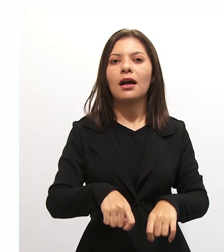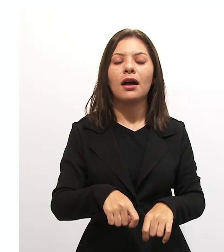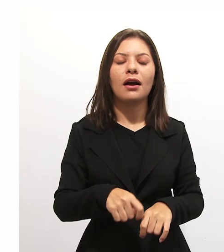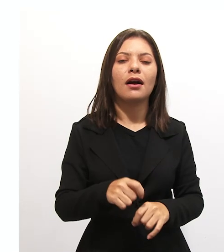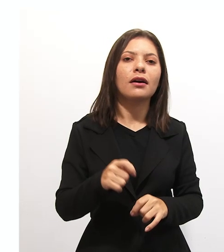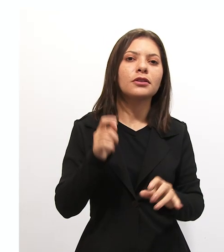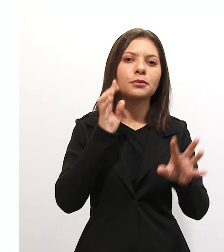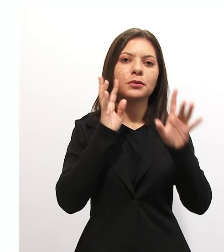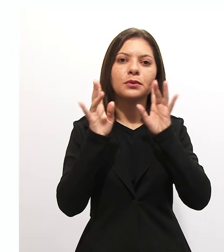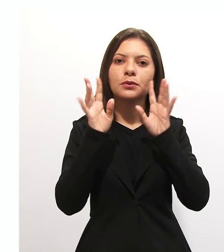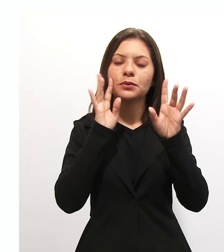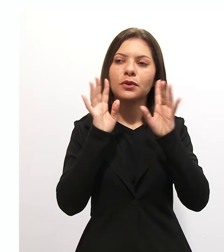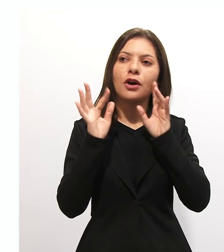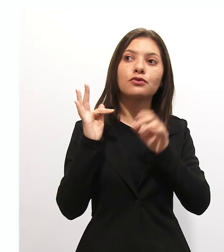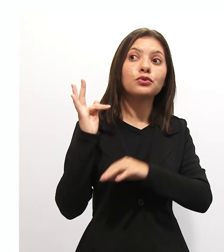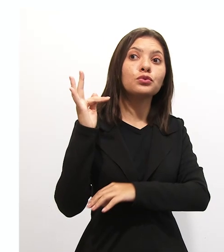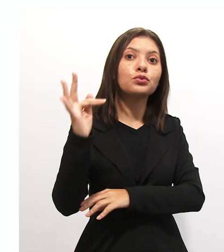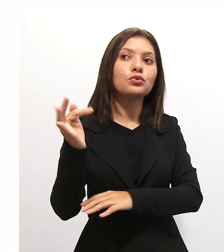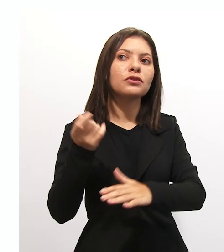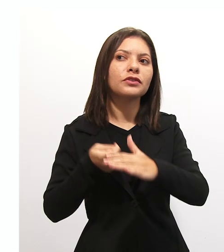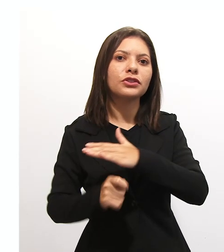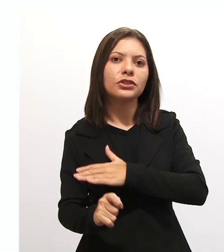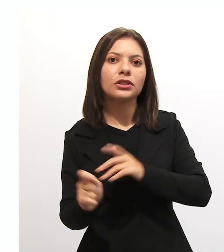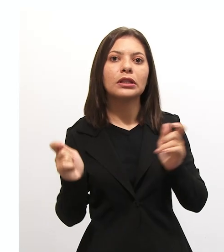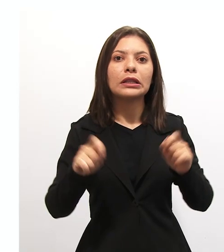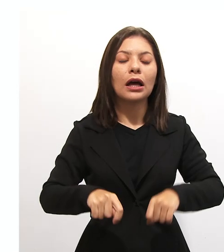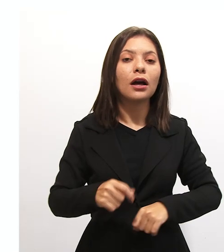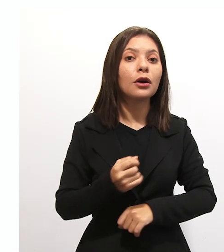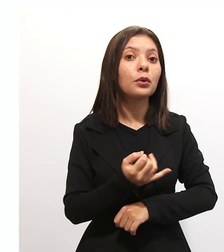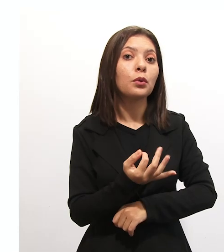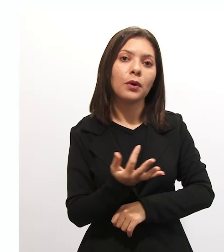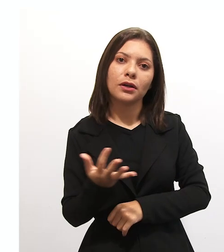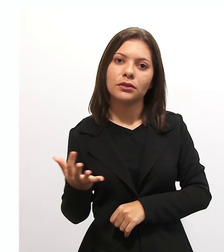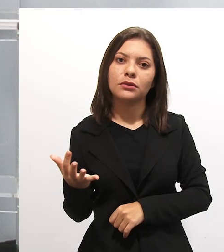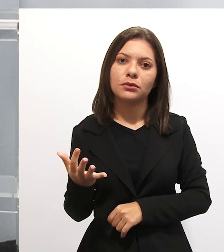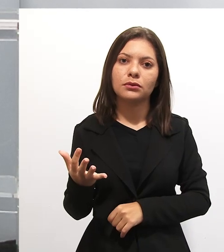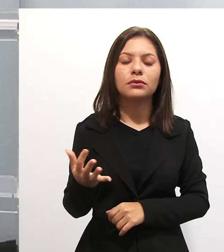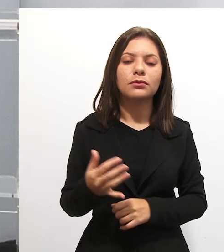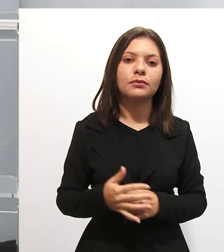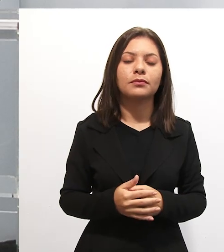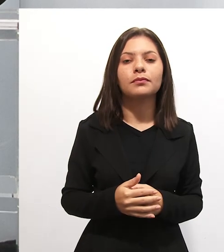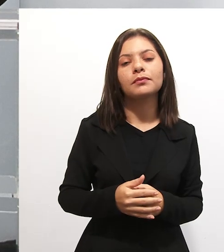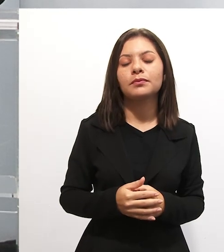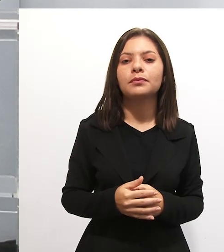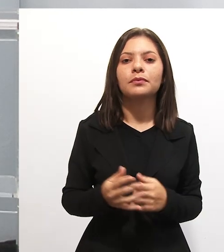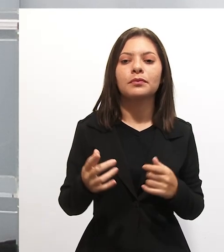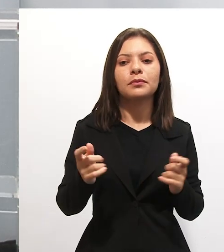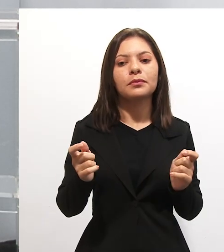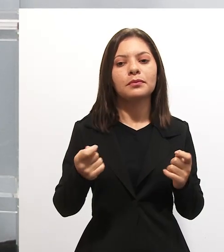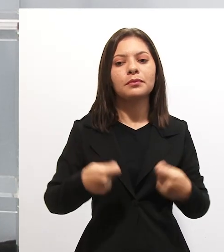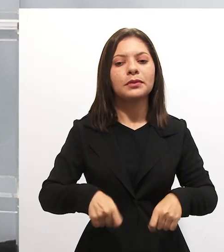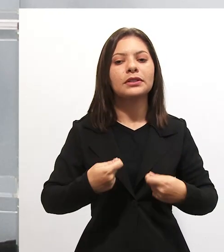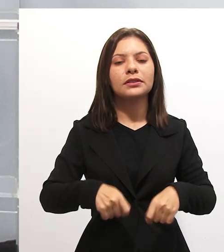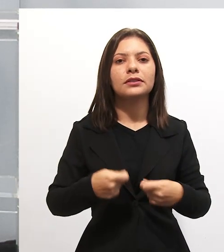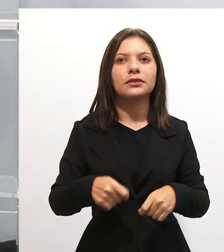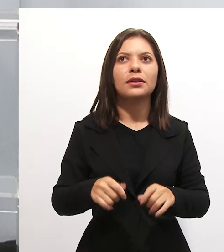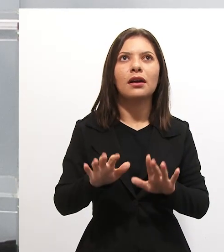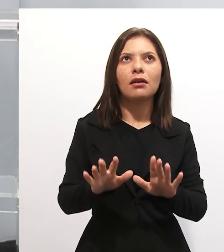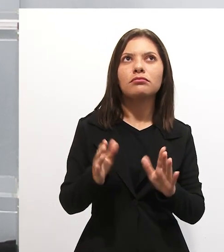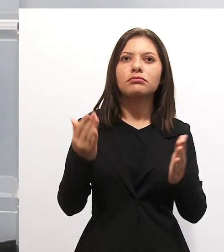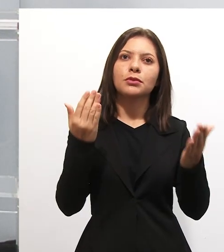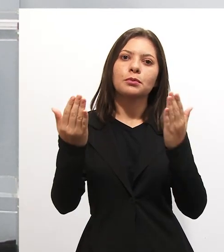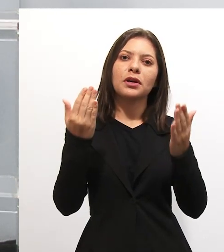fazer projeções de investimentos. Com base às informações históricas e atuais